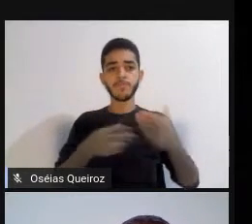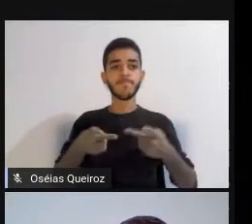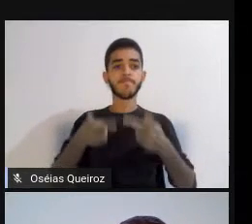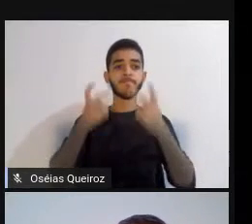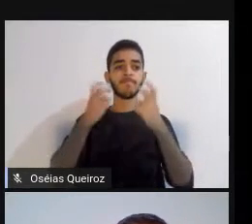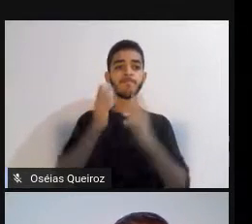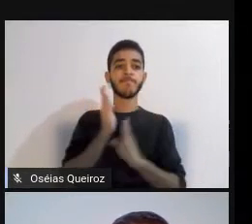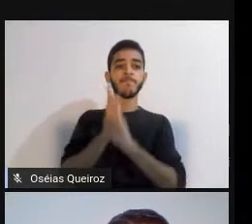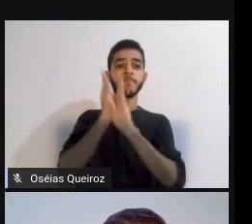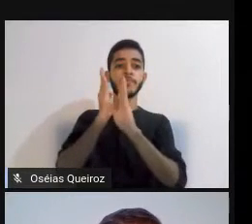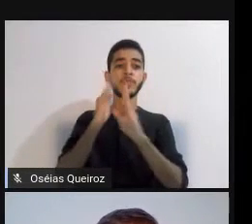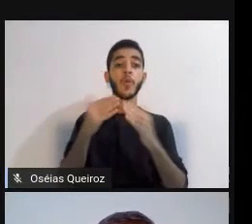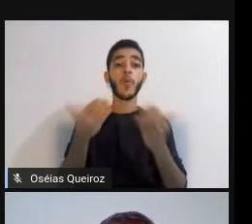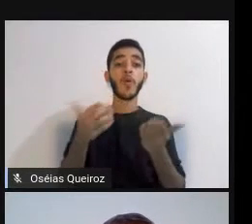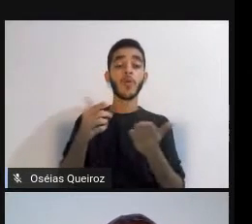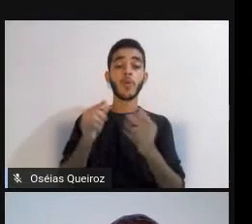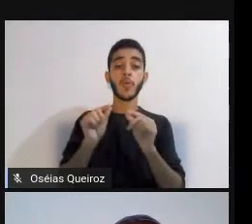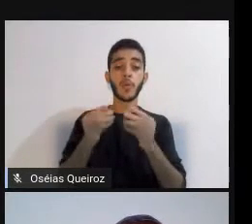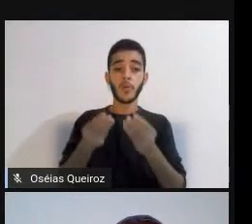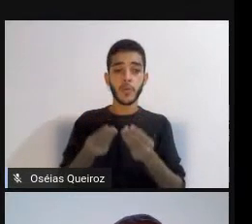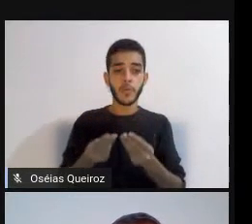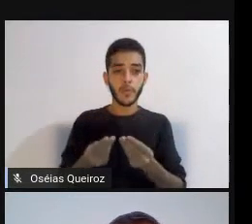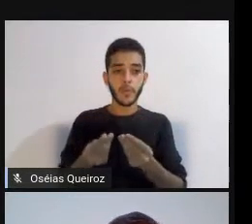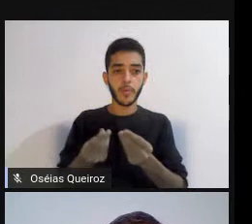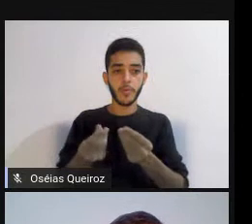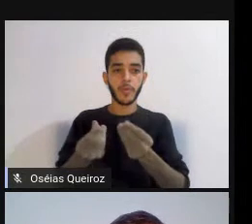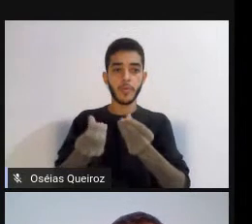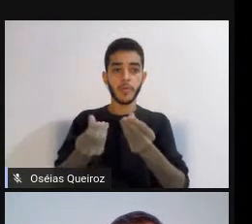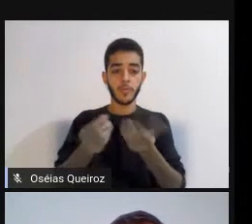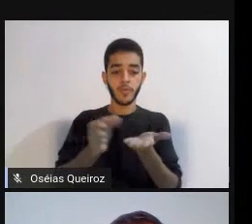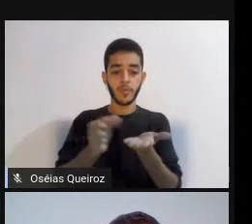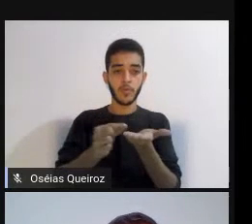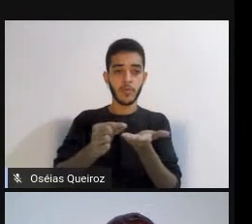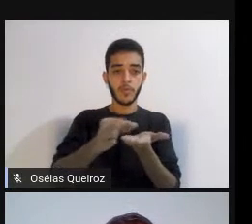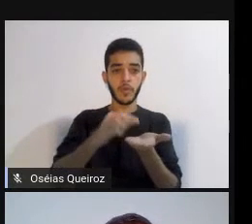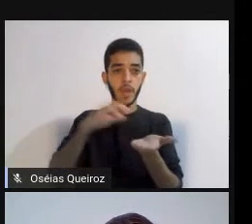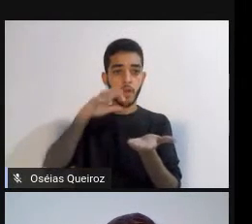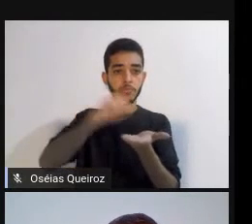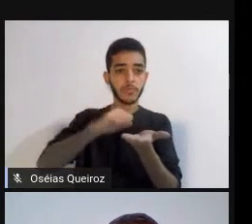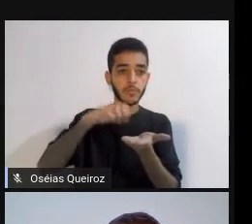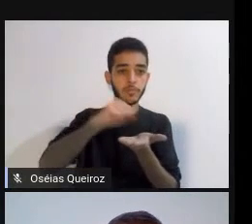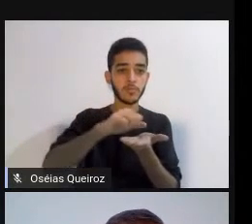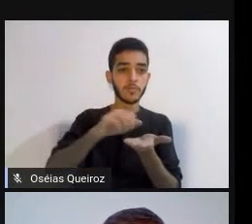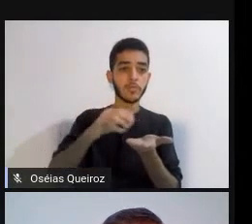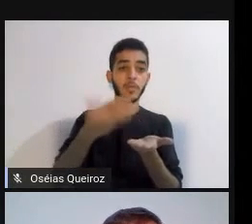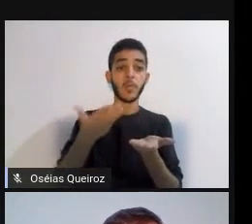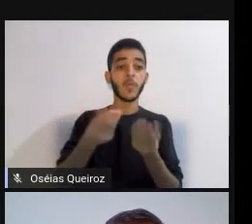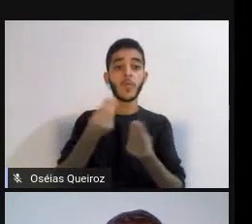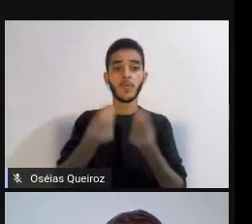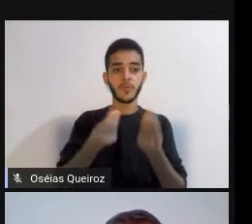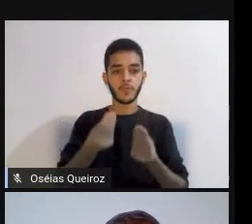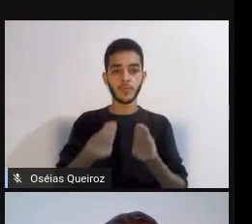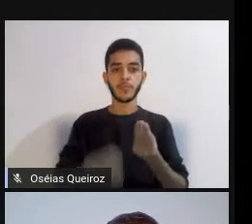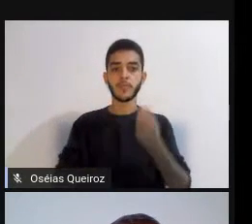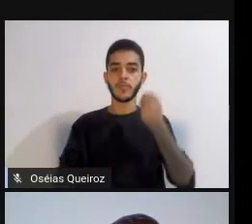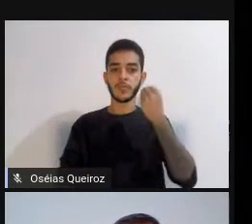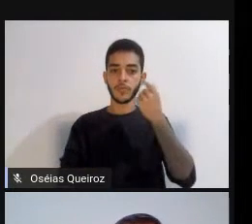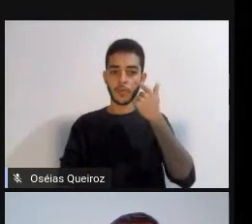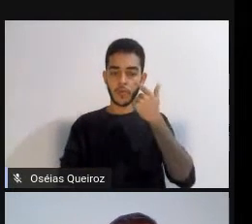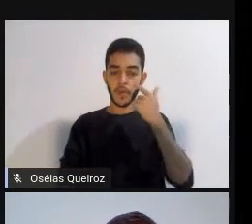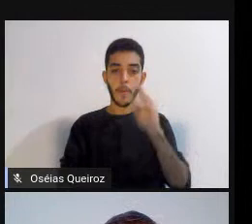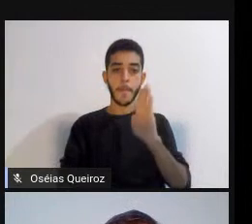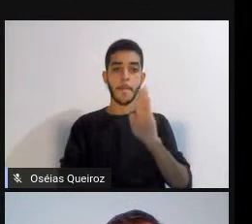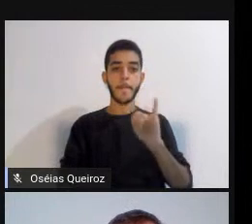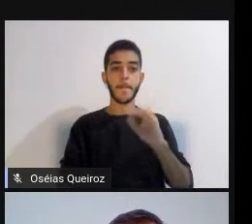que tipos de micro-organismos se acoplariam a essas partículas. Então, foi observada a formação de um biofilme e